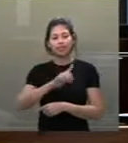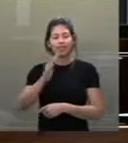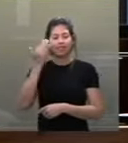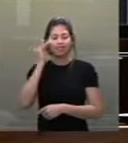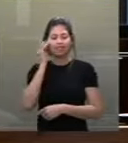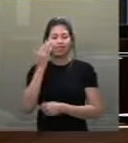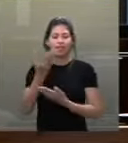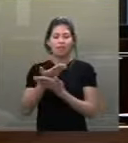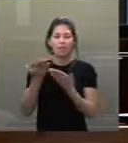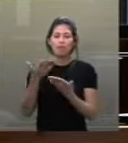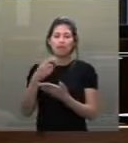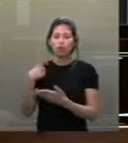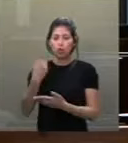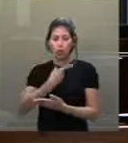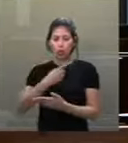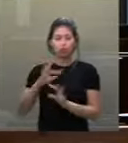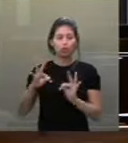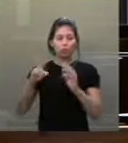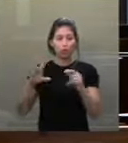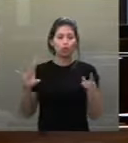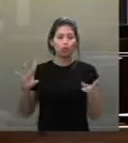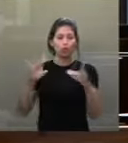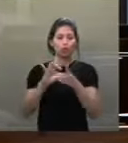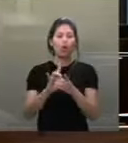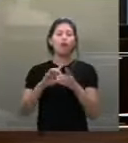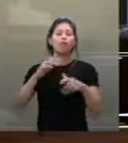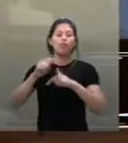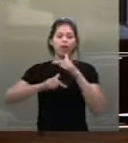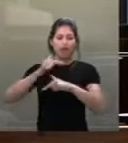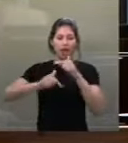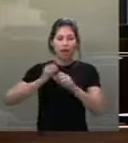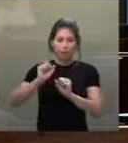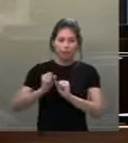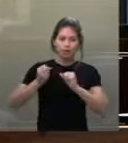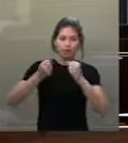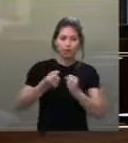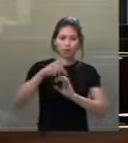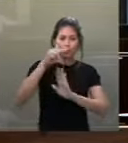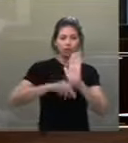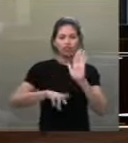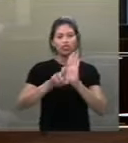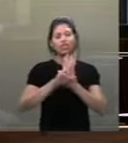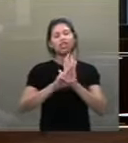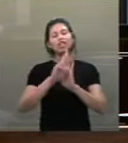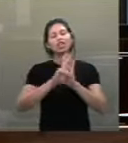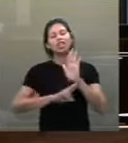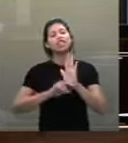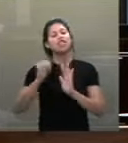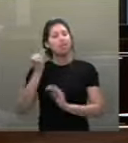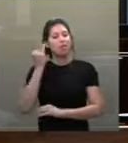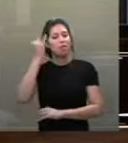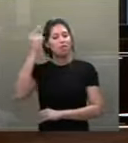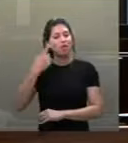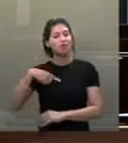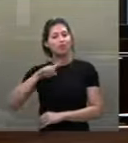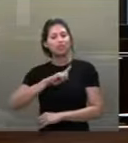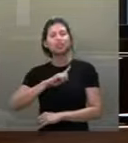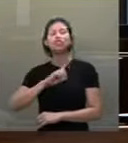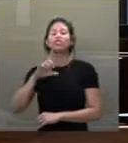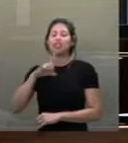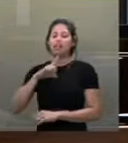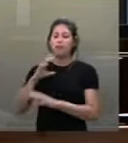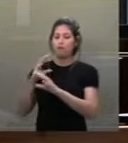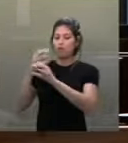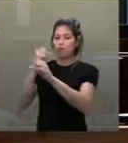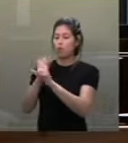que nós todos juntos fizemos esse trabalho nesse projeto, que é importante salientar, resulta de